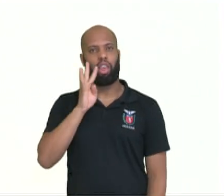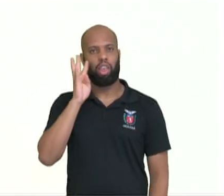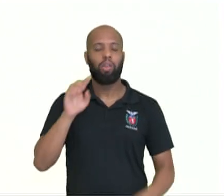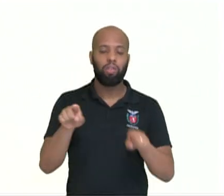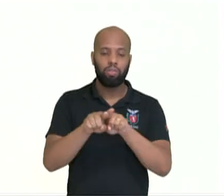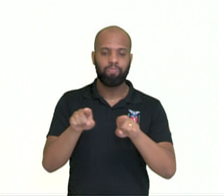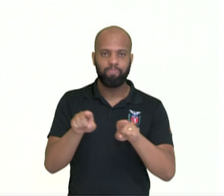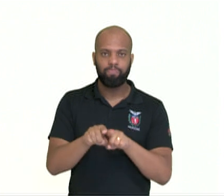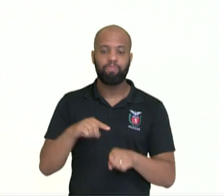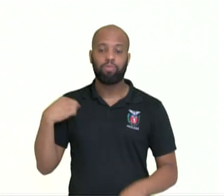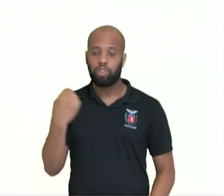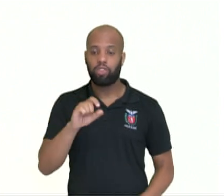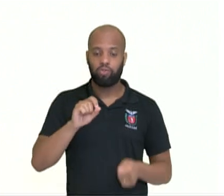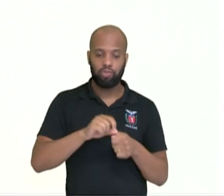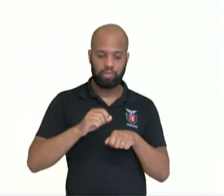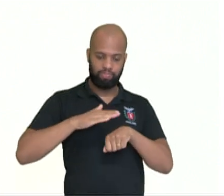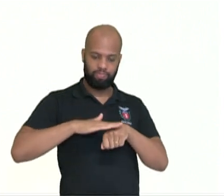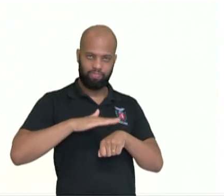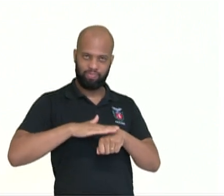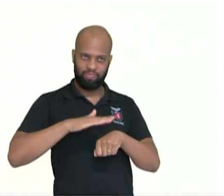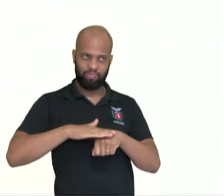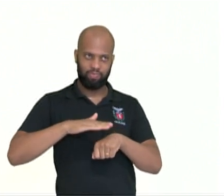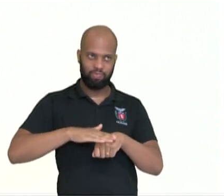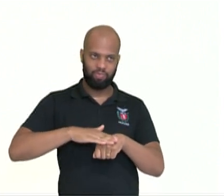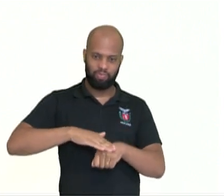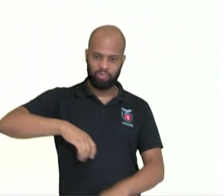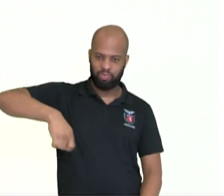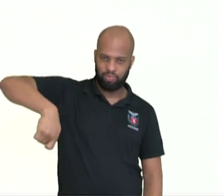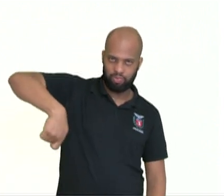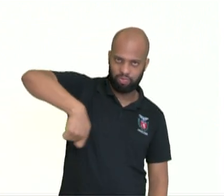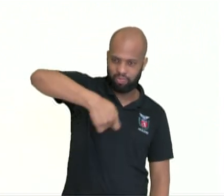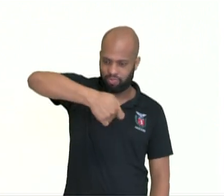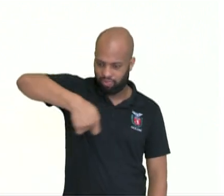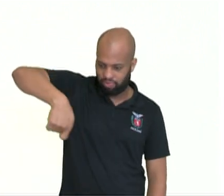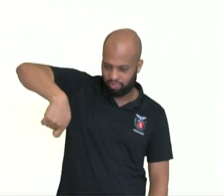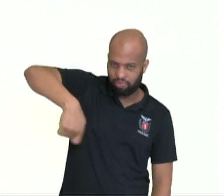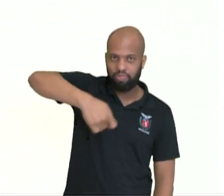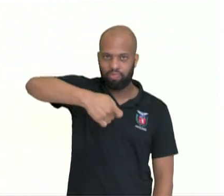vai construir o nosso eletroscópio. Porém, o eletroscópio que a